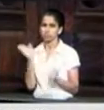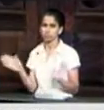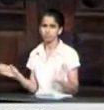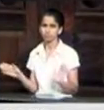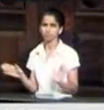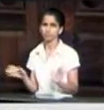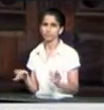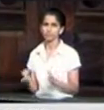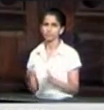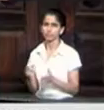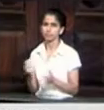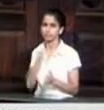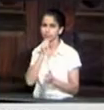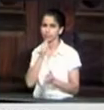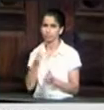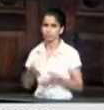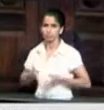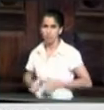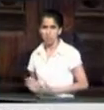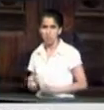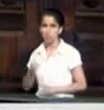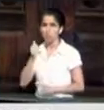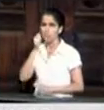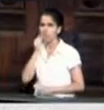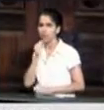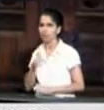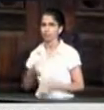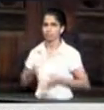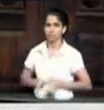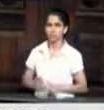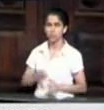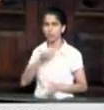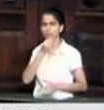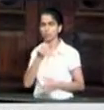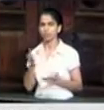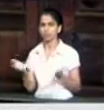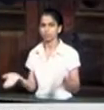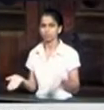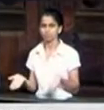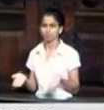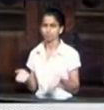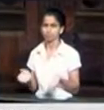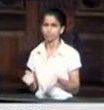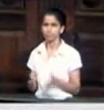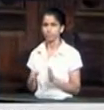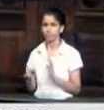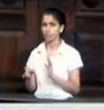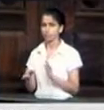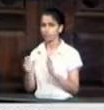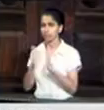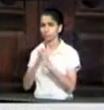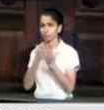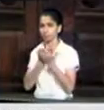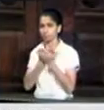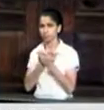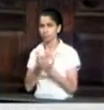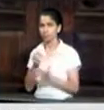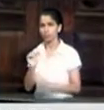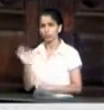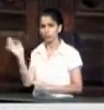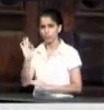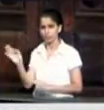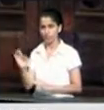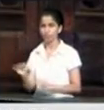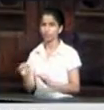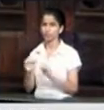sua natureza no seu nascimento e, portanto, isso, uma vez acontecendo numa escola federal, pode desembocar nas